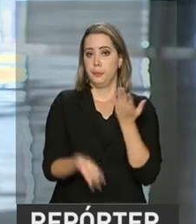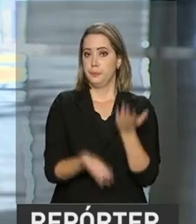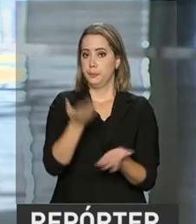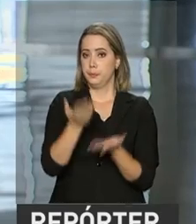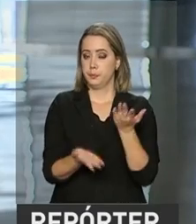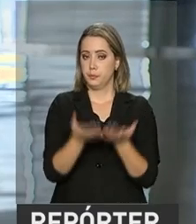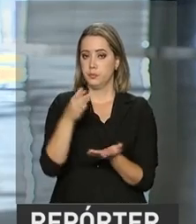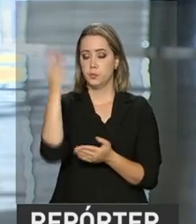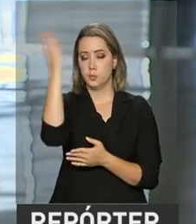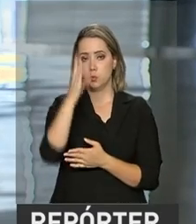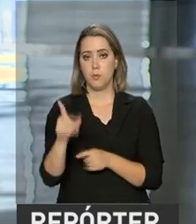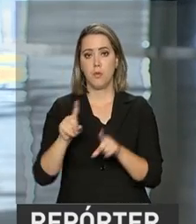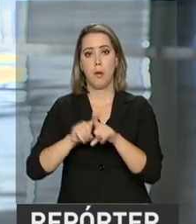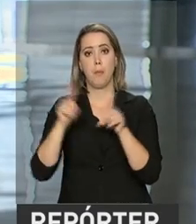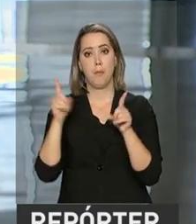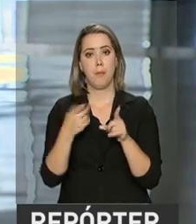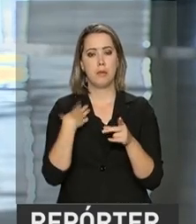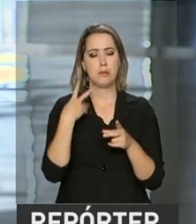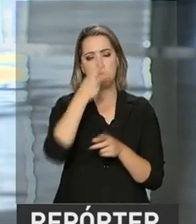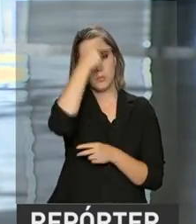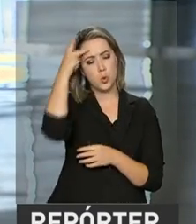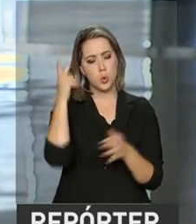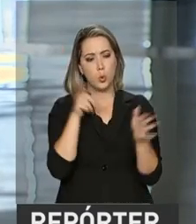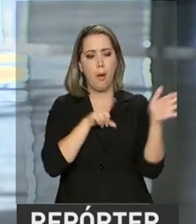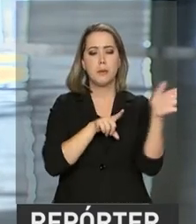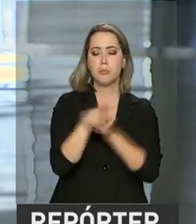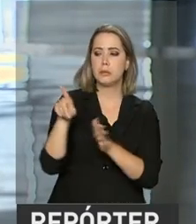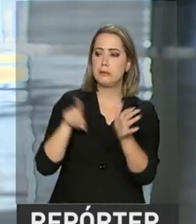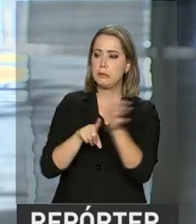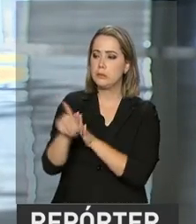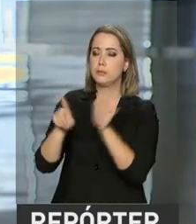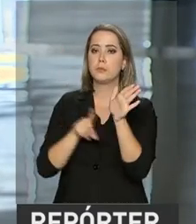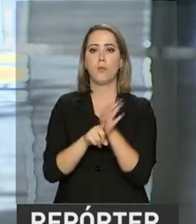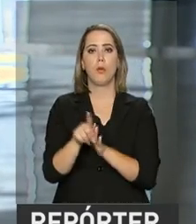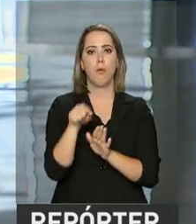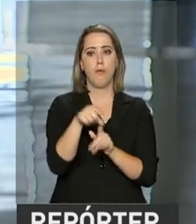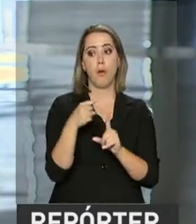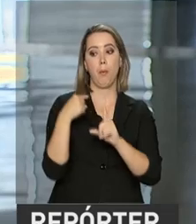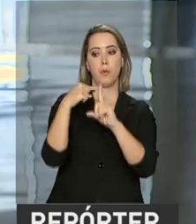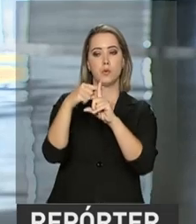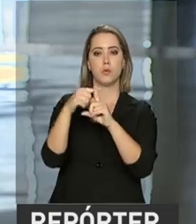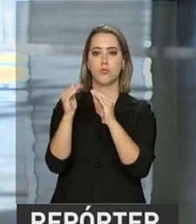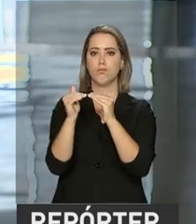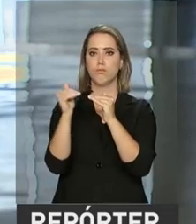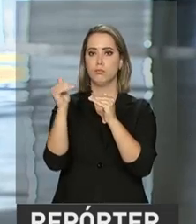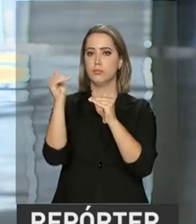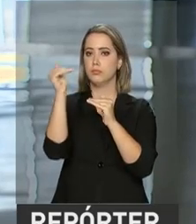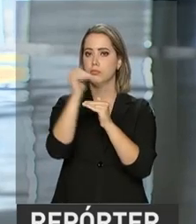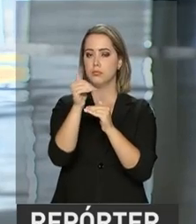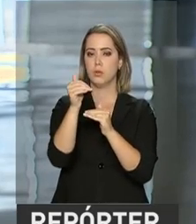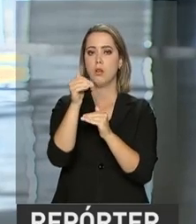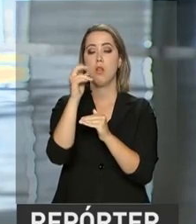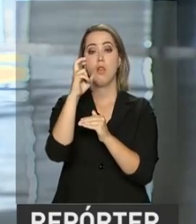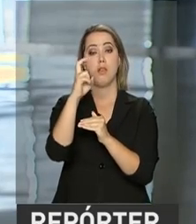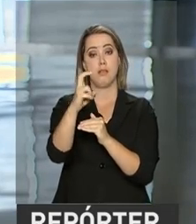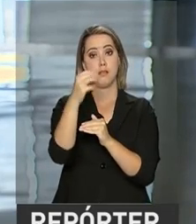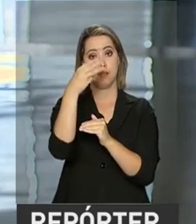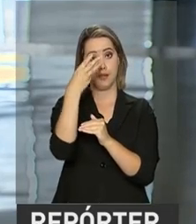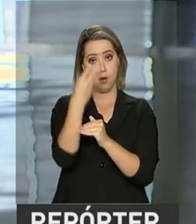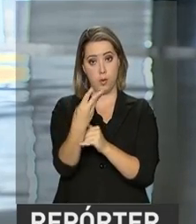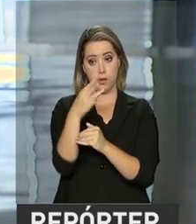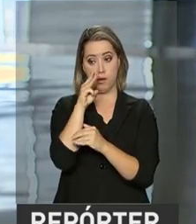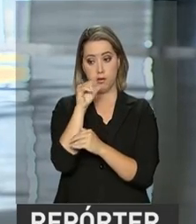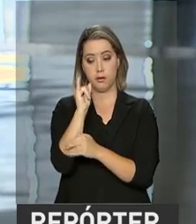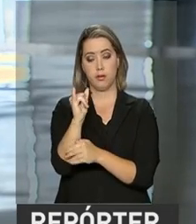comercial brasileira já nos analistas de mercado esse saldo positivo é um pouco maior de 53